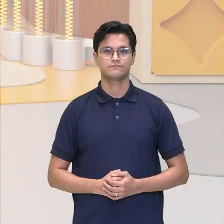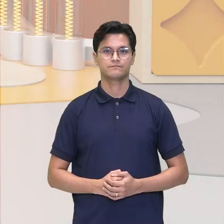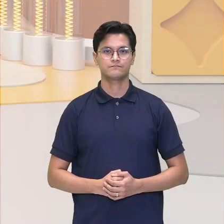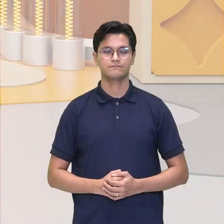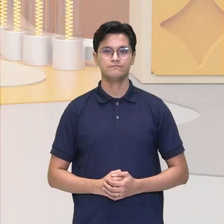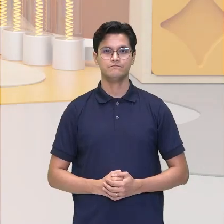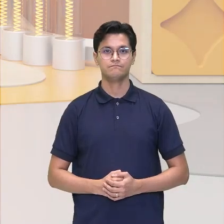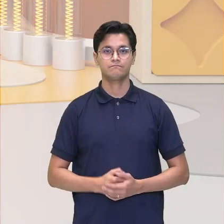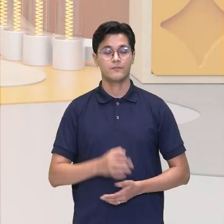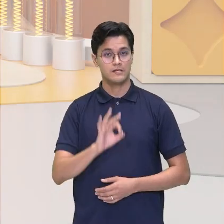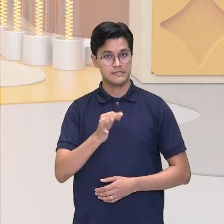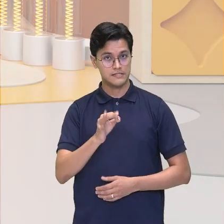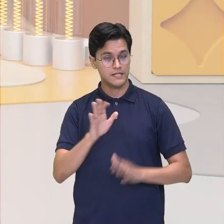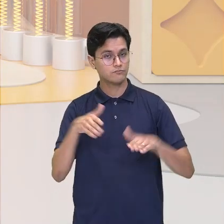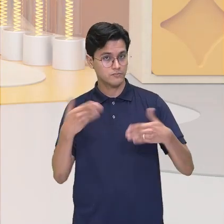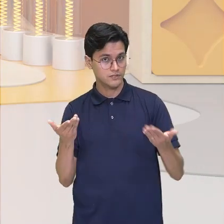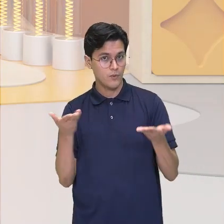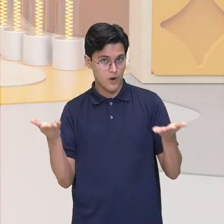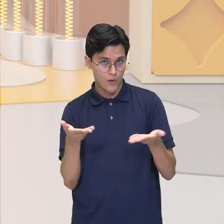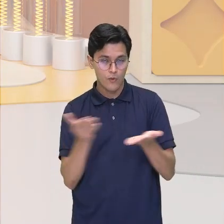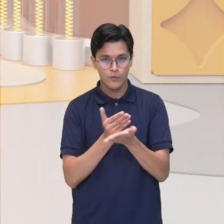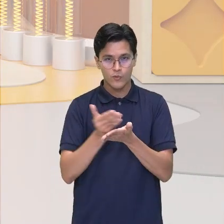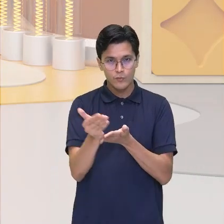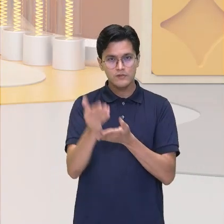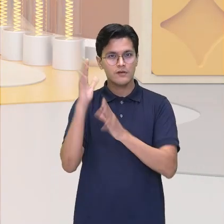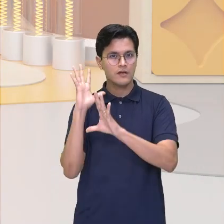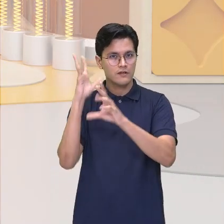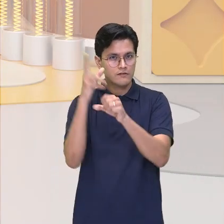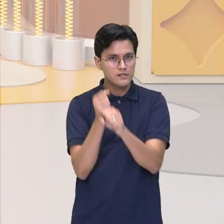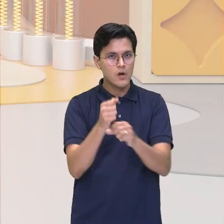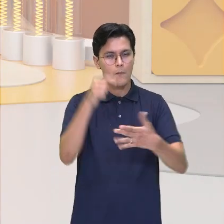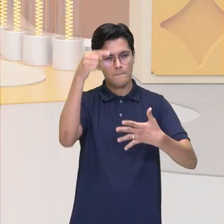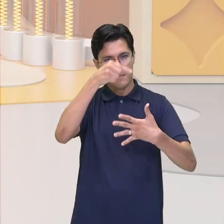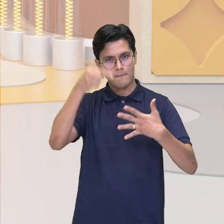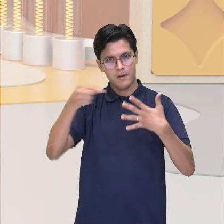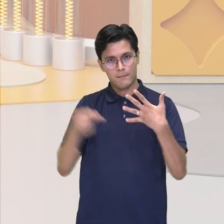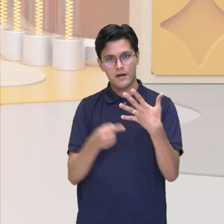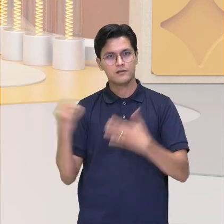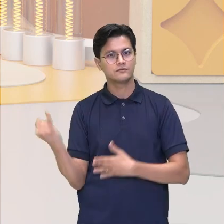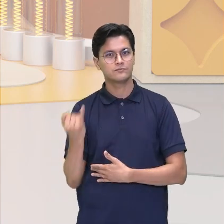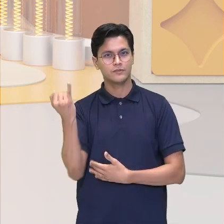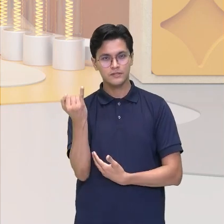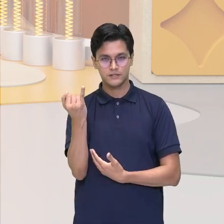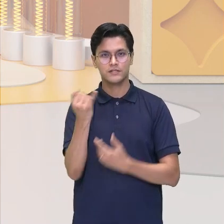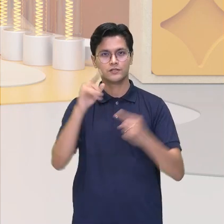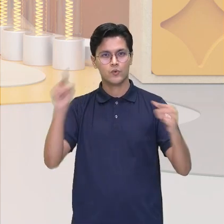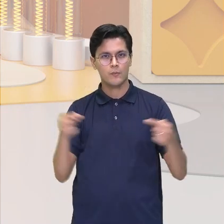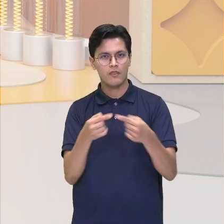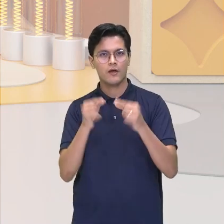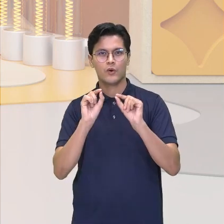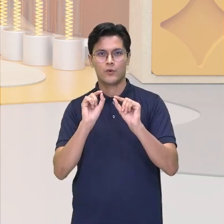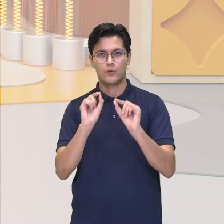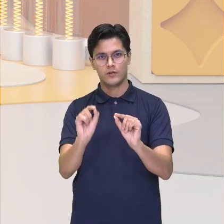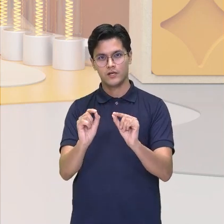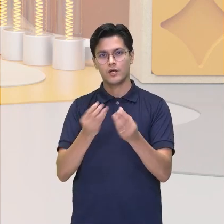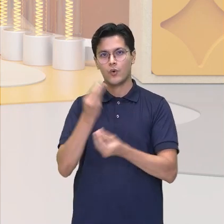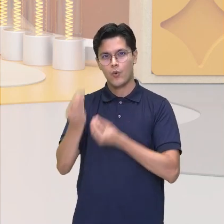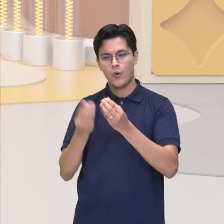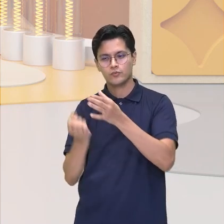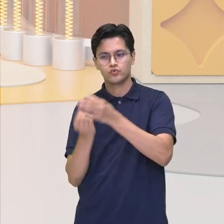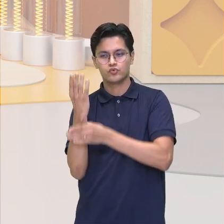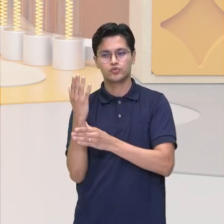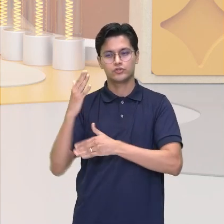Certo, então vamos revisar alguns aspectos importantes a respeito da formação das